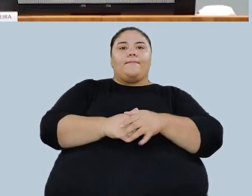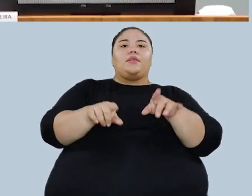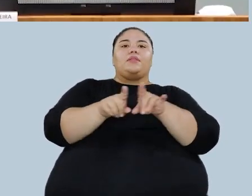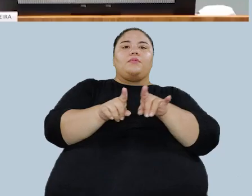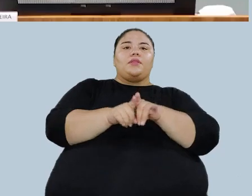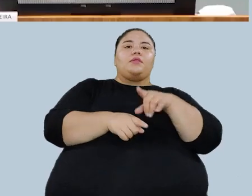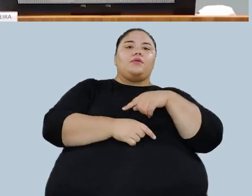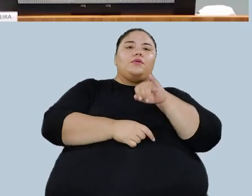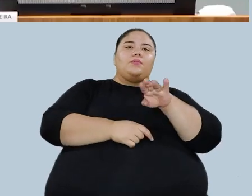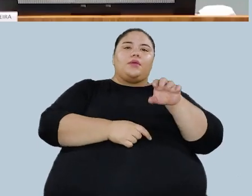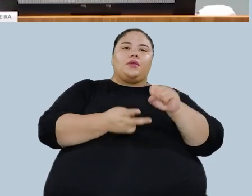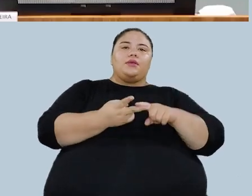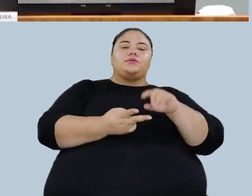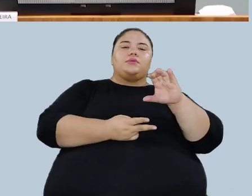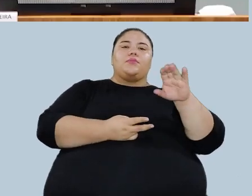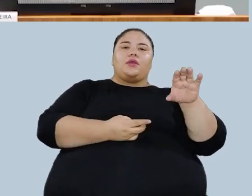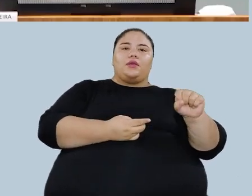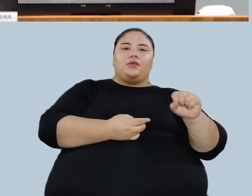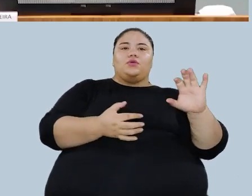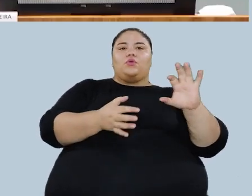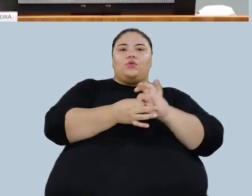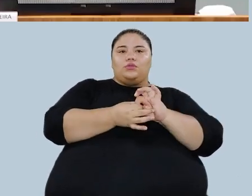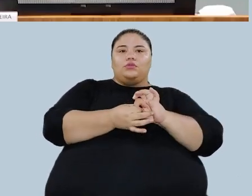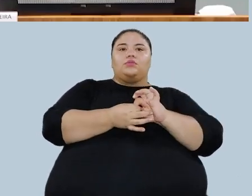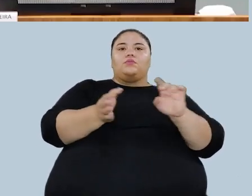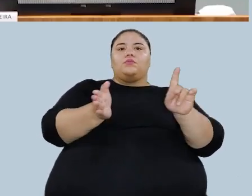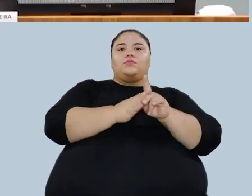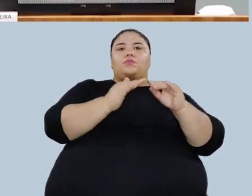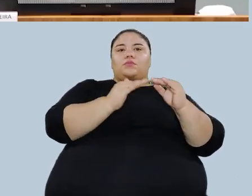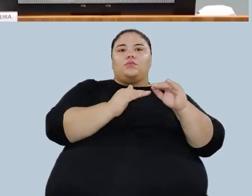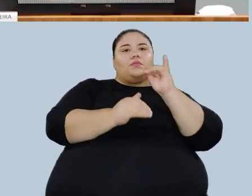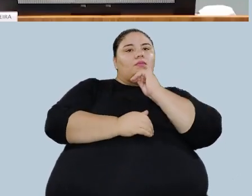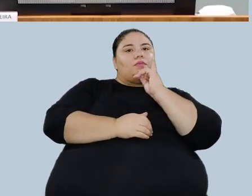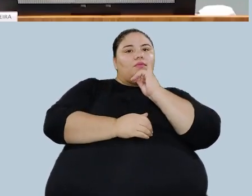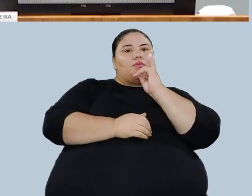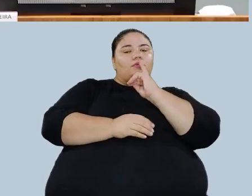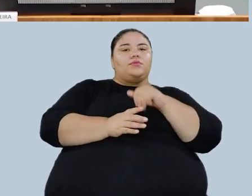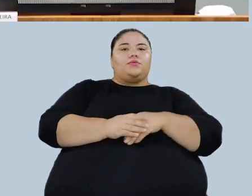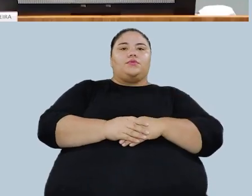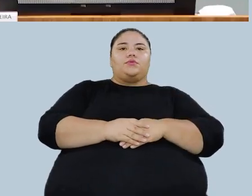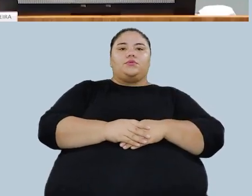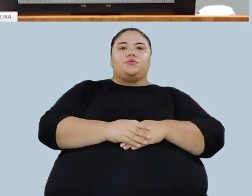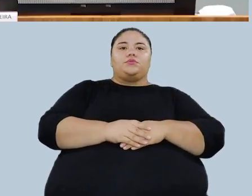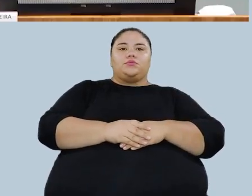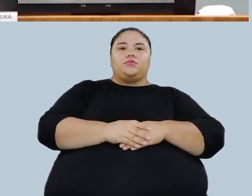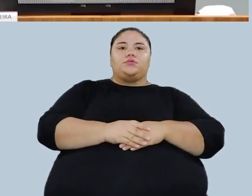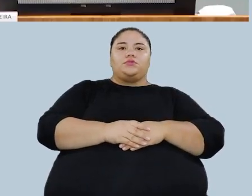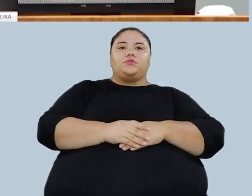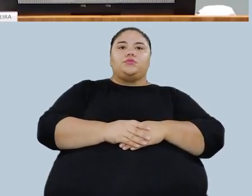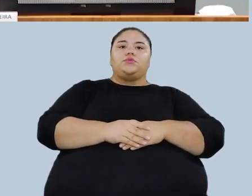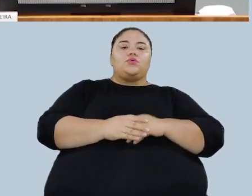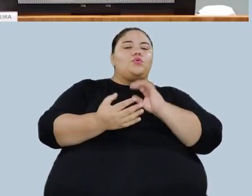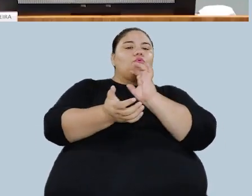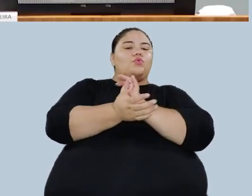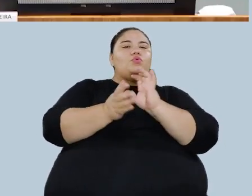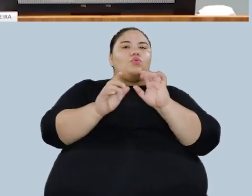E aí não incide o IBS nem a CBS na consolidação de propriedades pelo consórcio, incide na alienação de